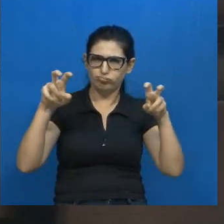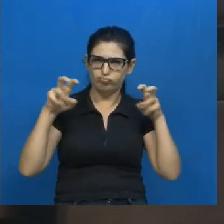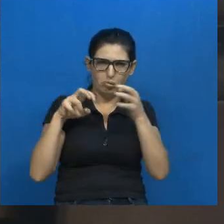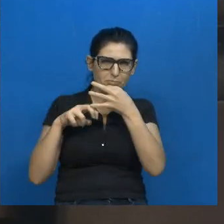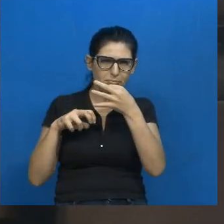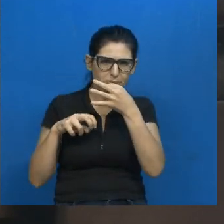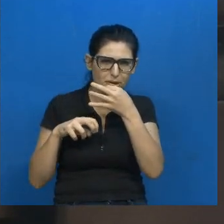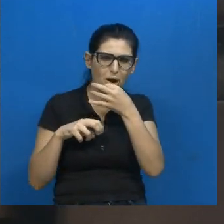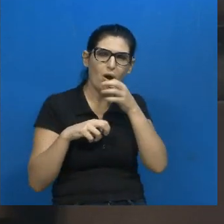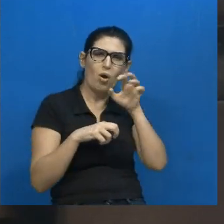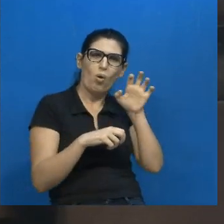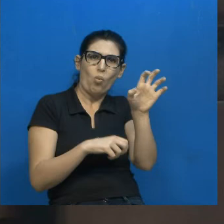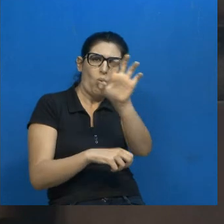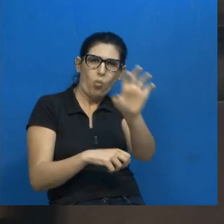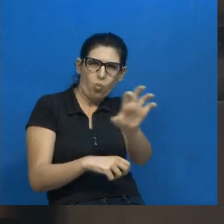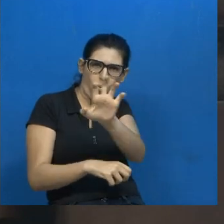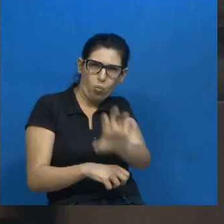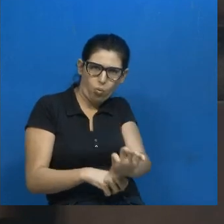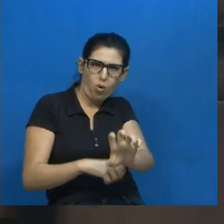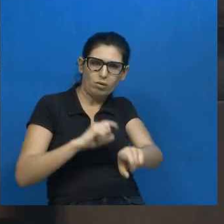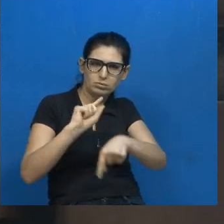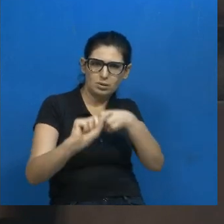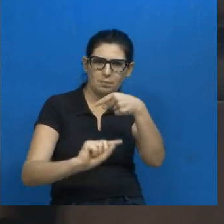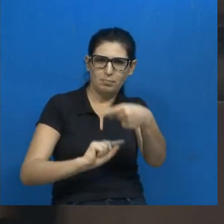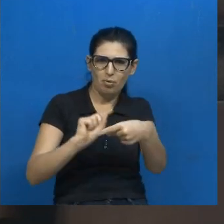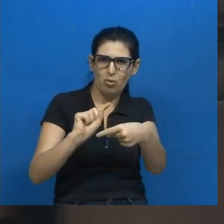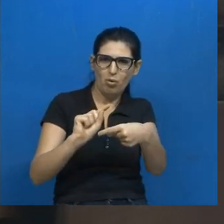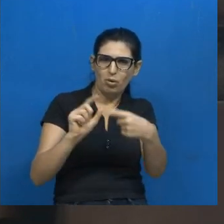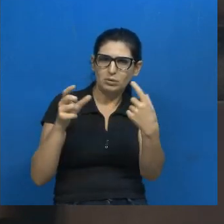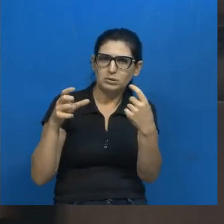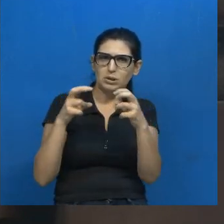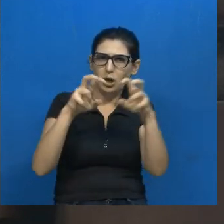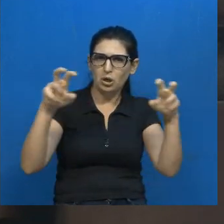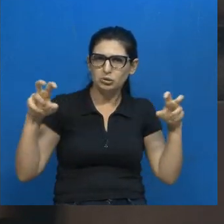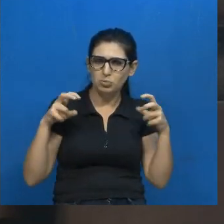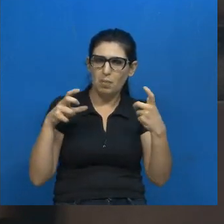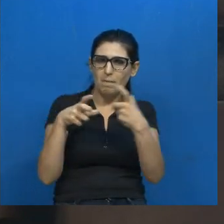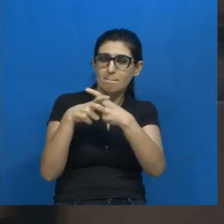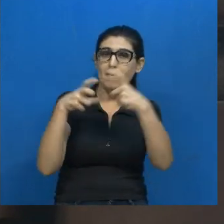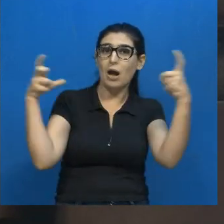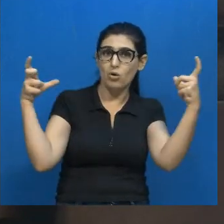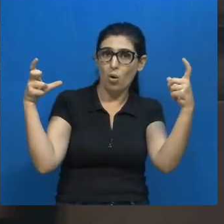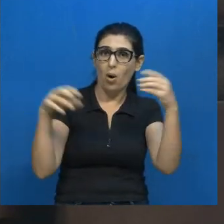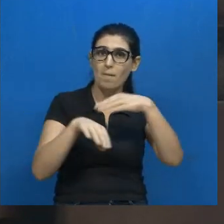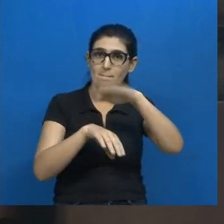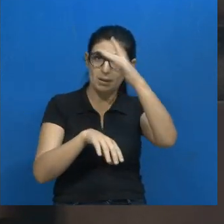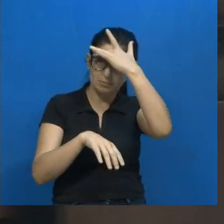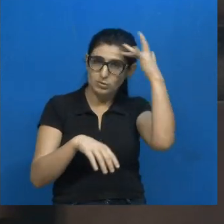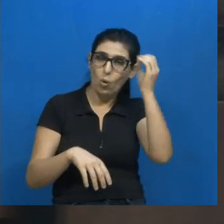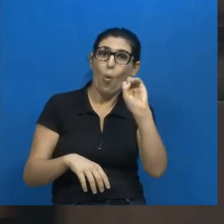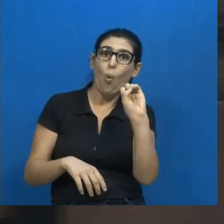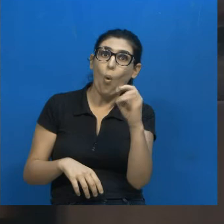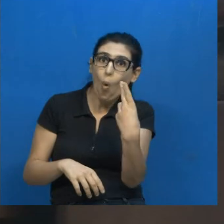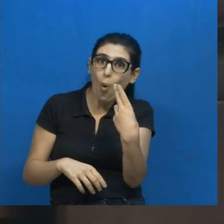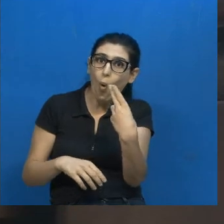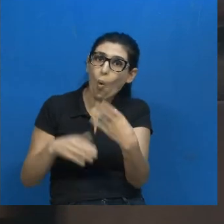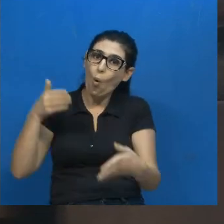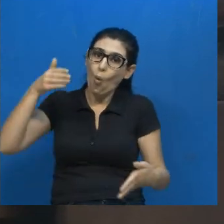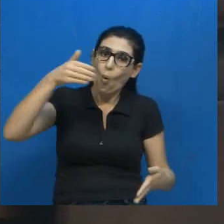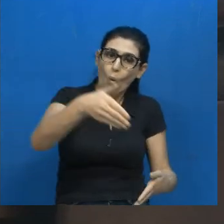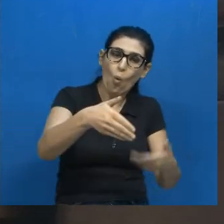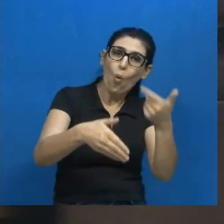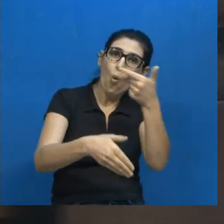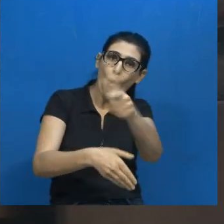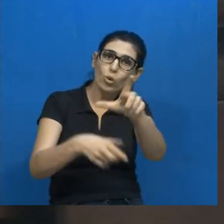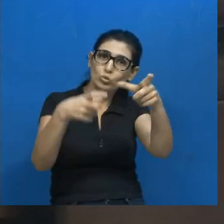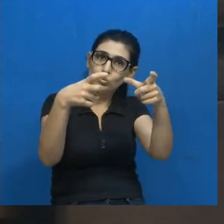regionais e depois uma audiência grande aqui na Câmara, certo? Ou lá no Educamar,